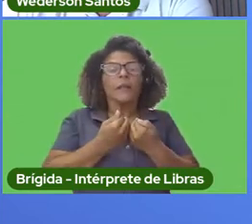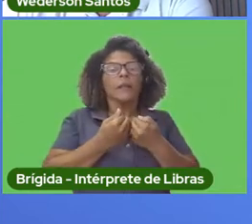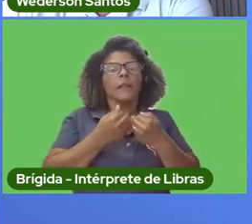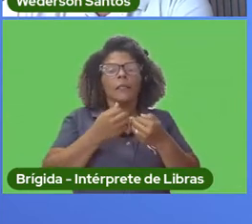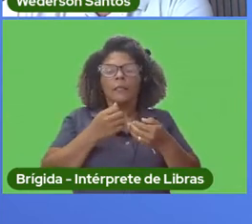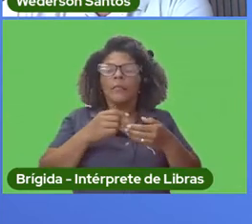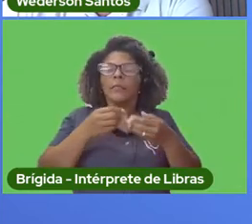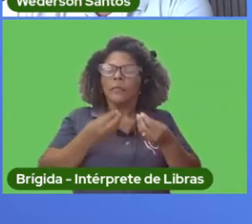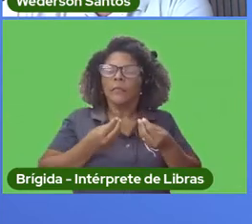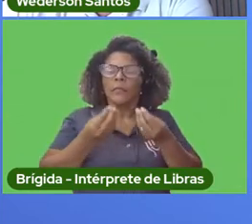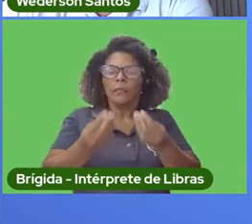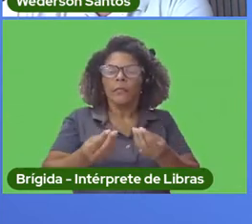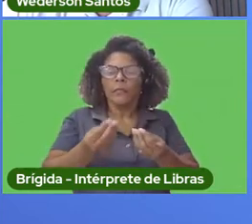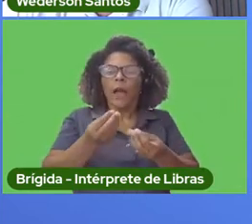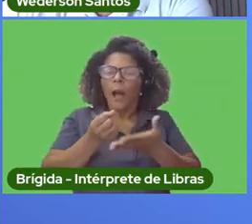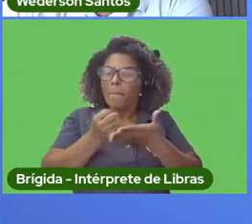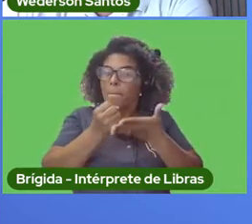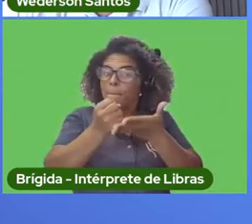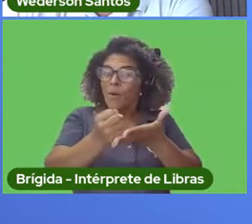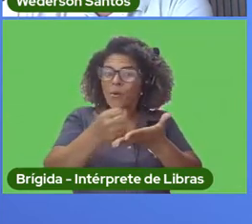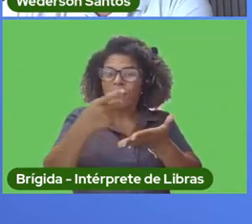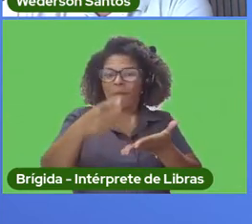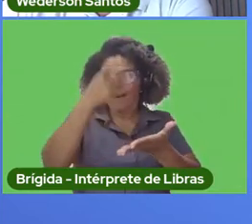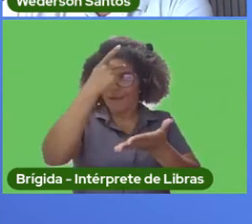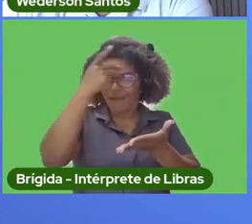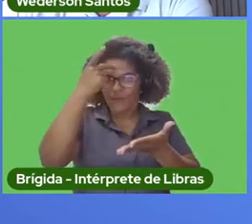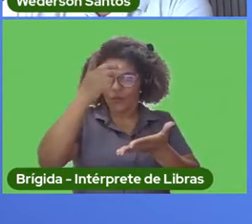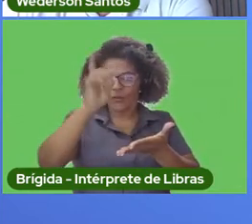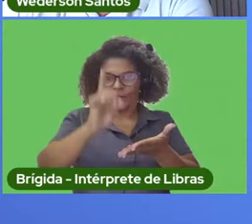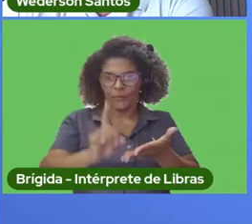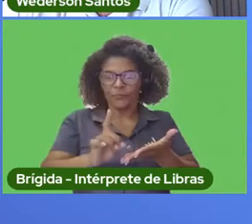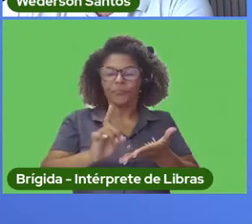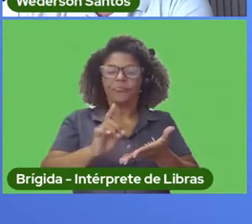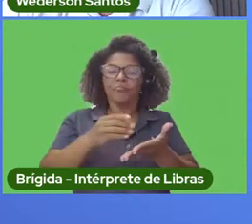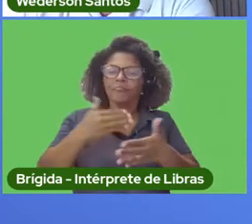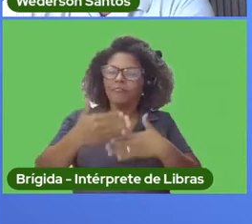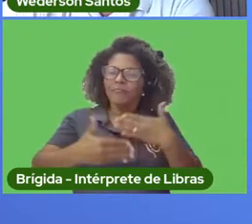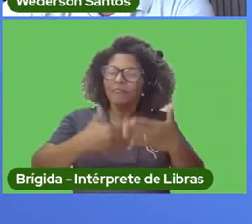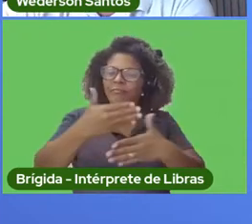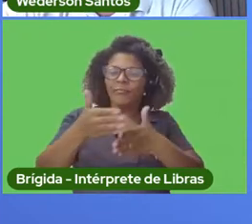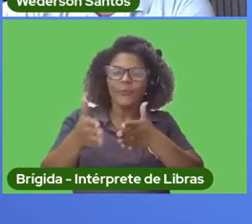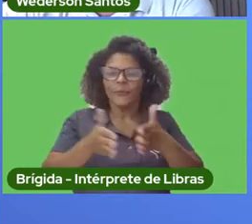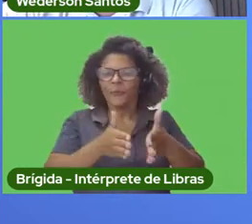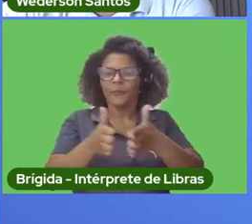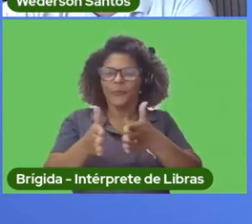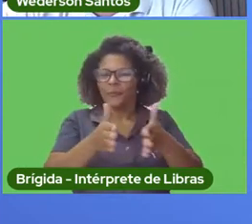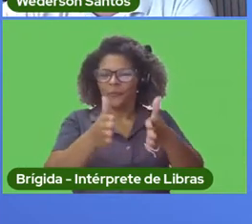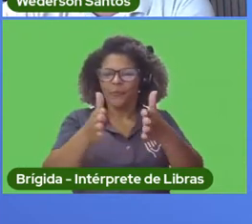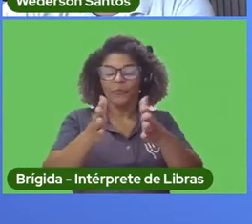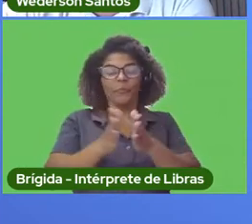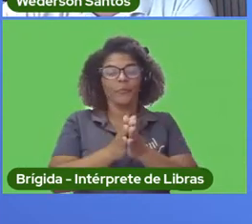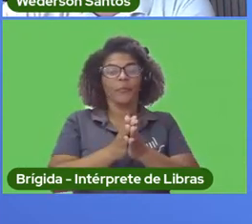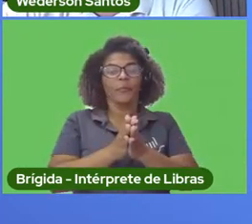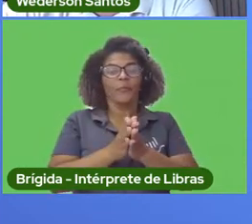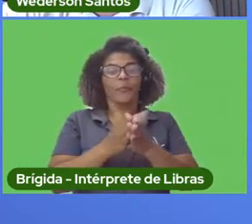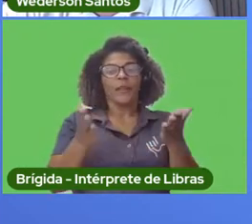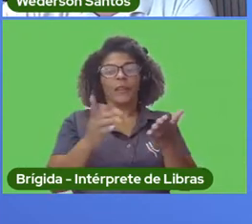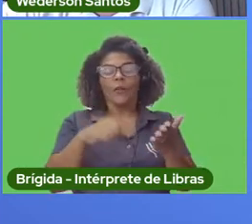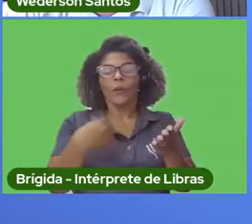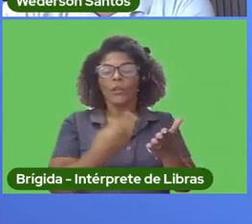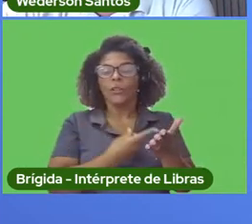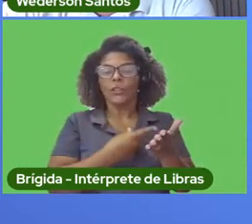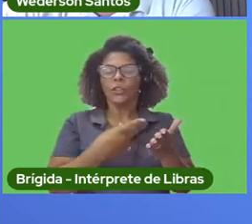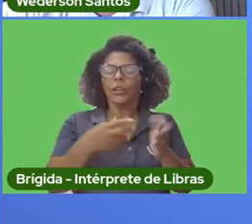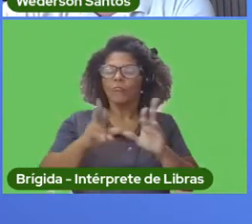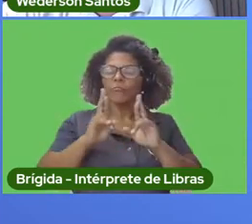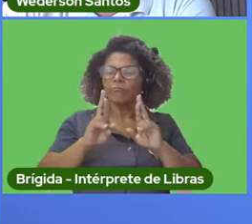a essa pessoa os apoios para que ela possa também continuar nesse percurso, né? Uhum. Então, a gente tem que apostado bastante aqui, professor,